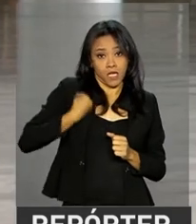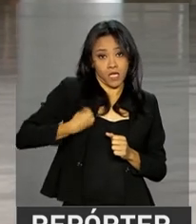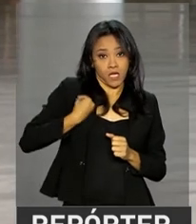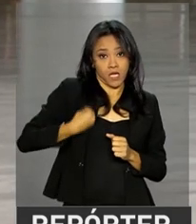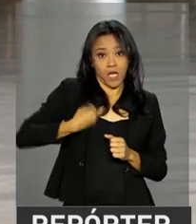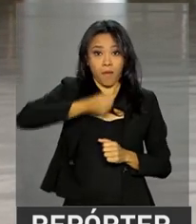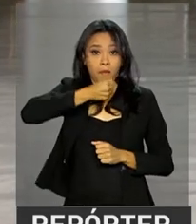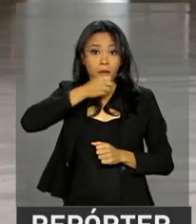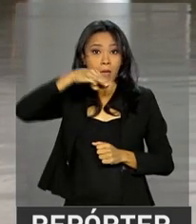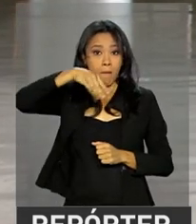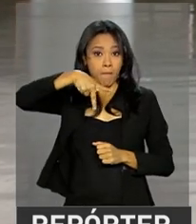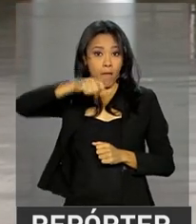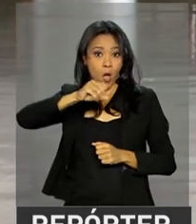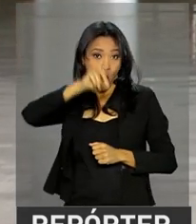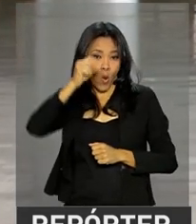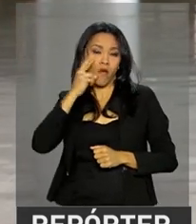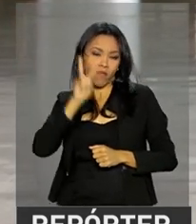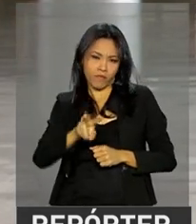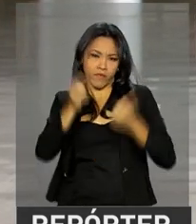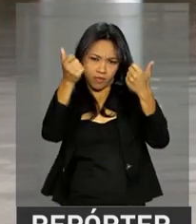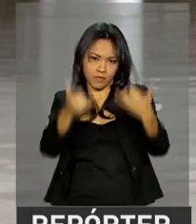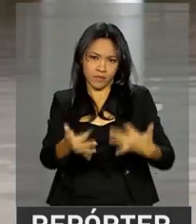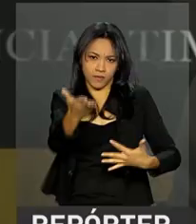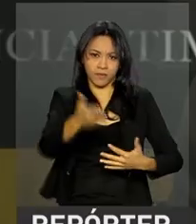Paola Ort, acompanhou. Vamos ver.